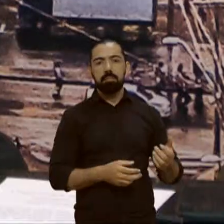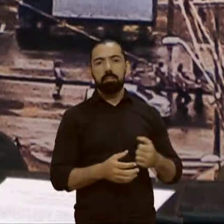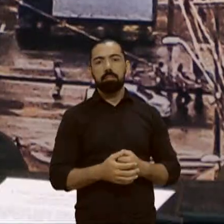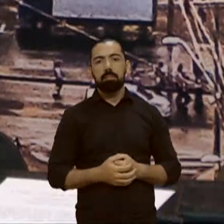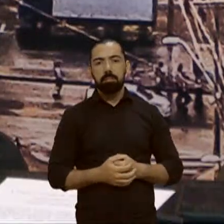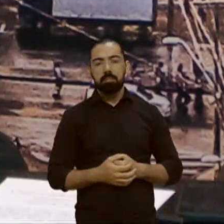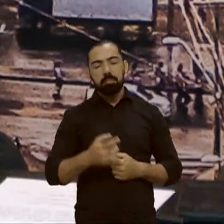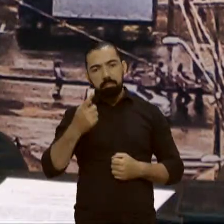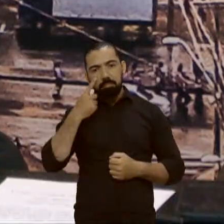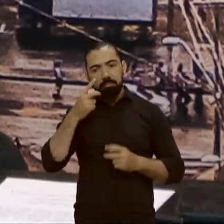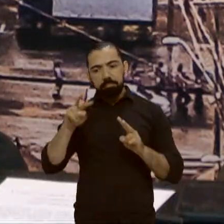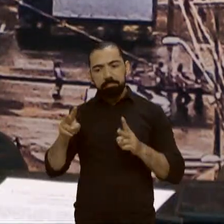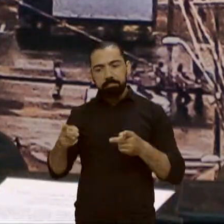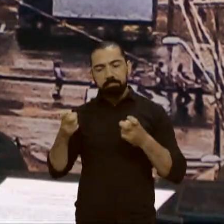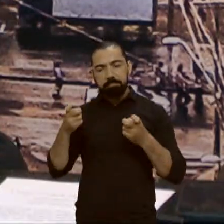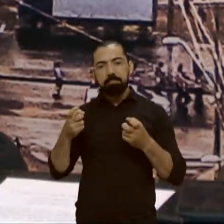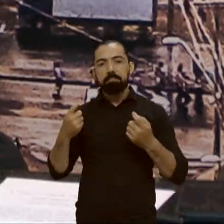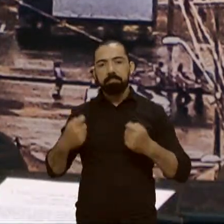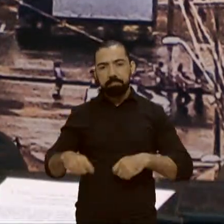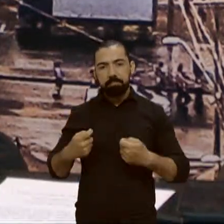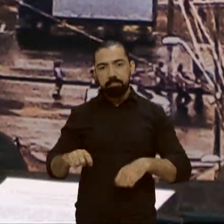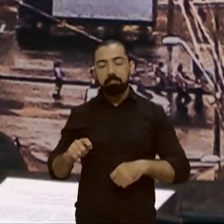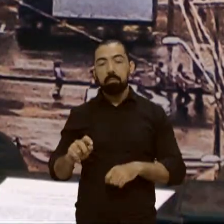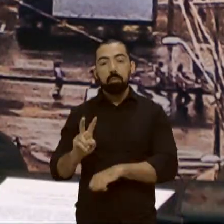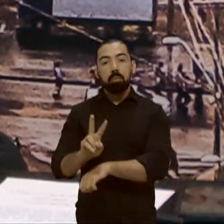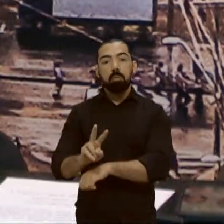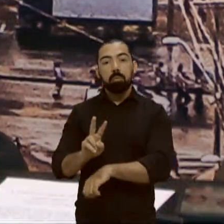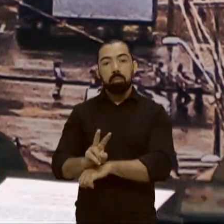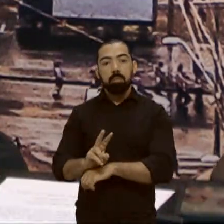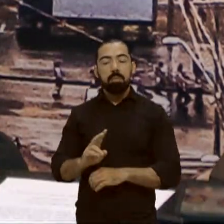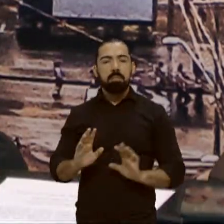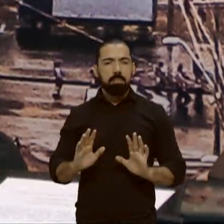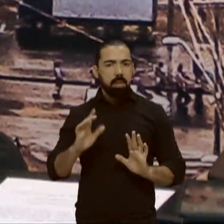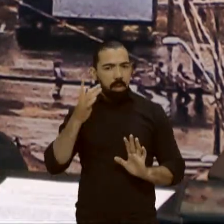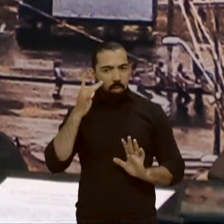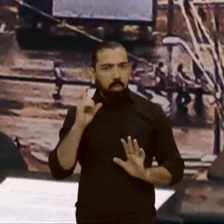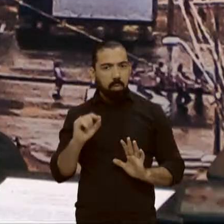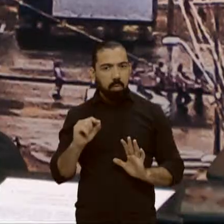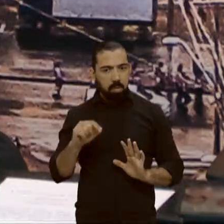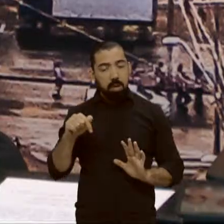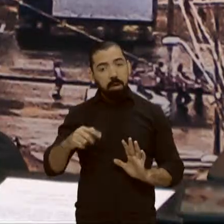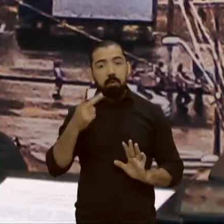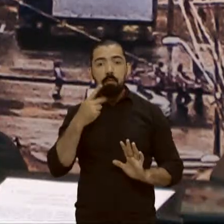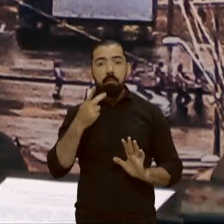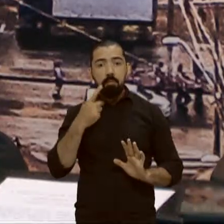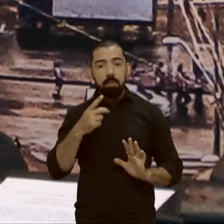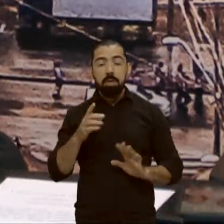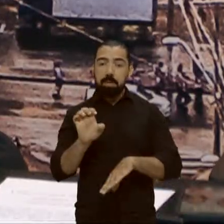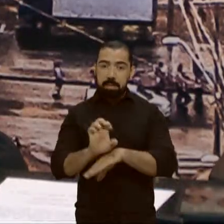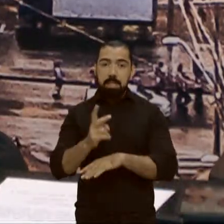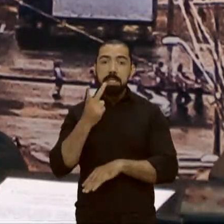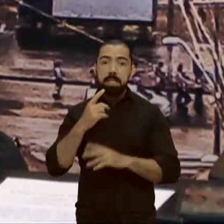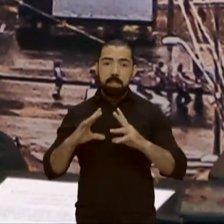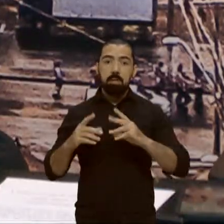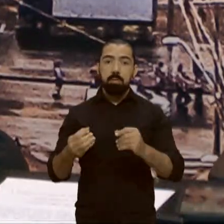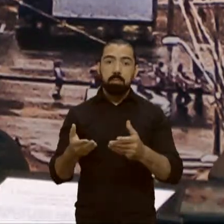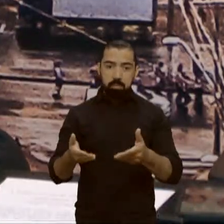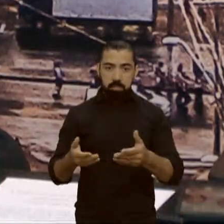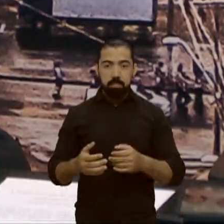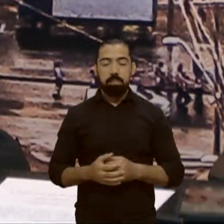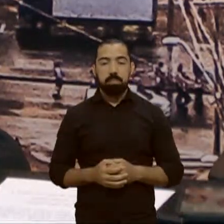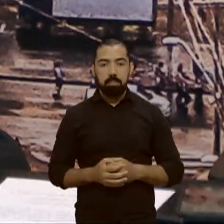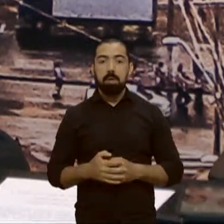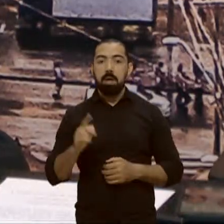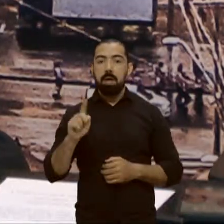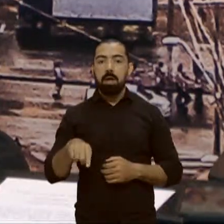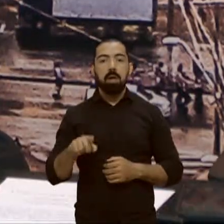viram a necessidade de salvaguardar, e eu acho que não é sem tempo, porque eu acho que Fortaleza, o Ceará como um todo, ainda é